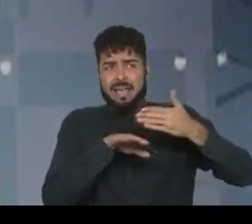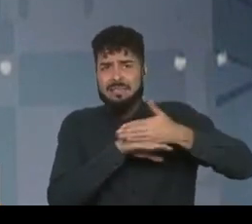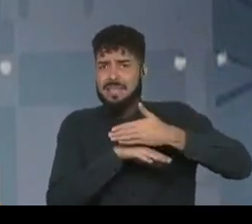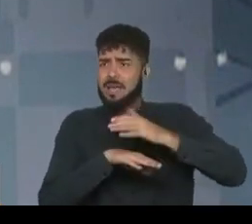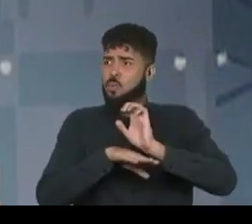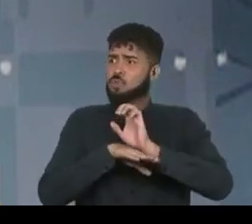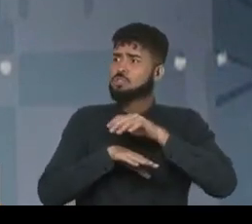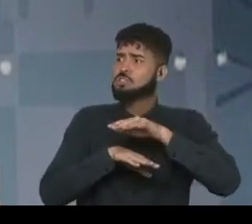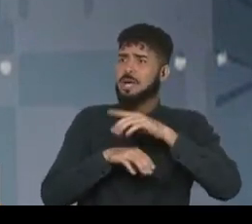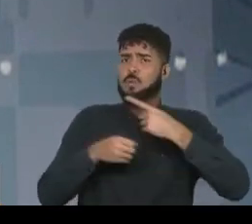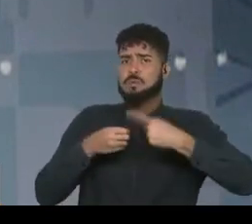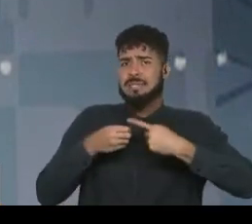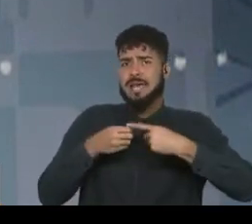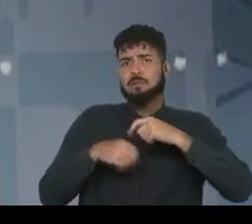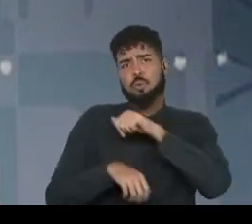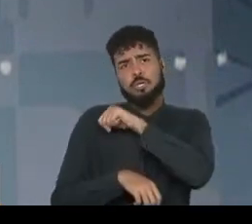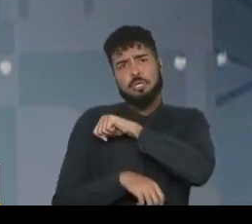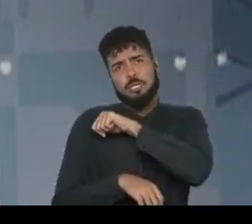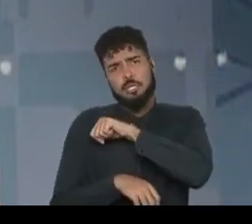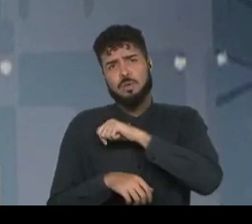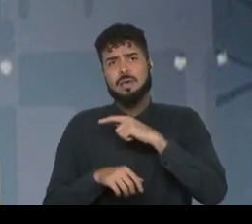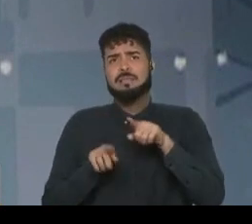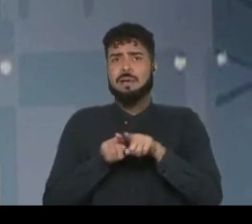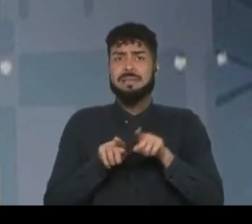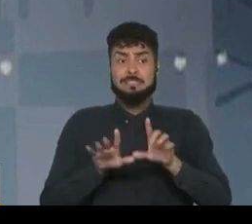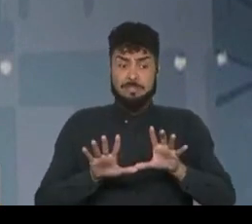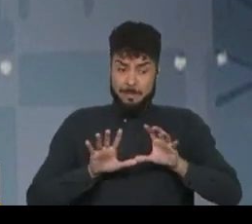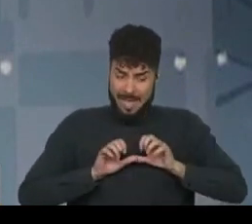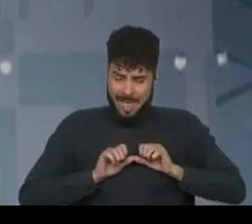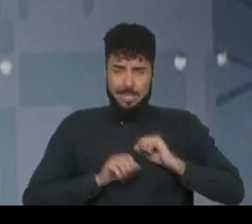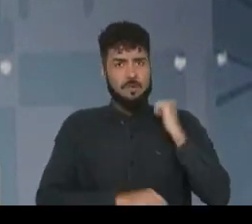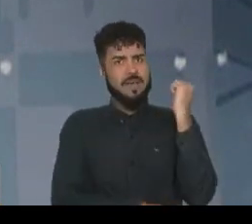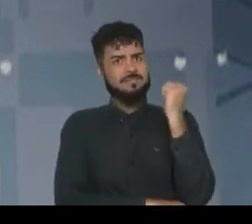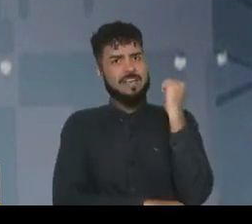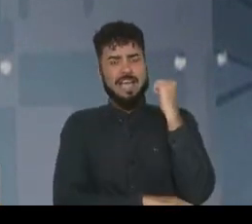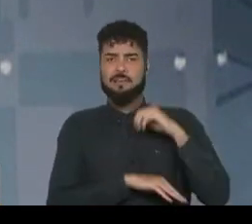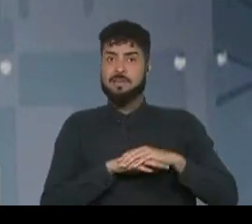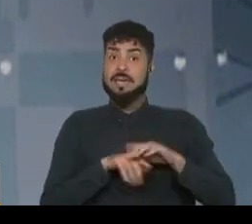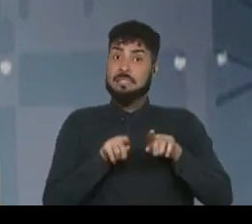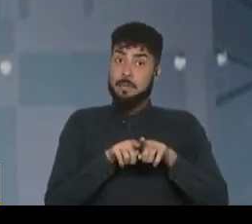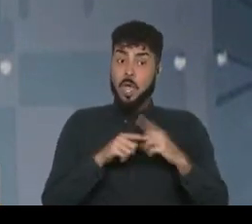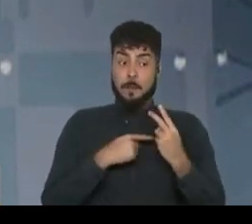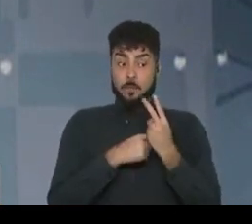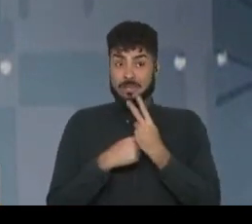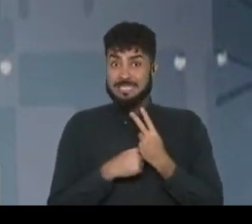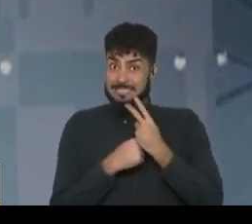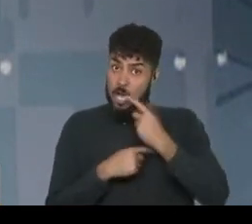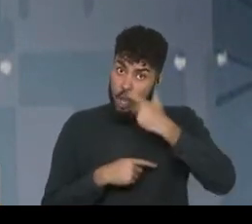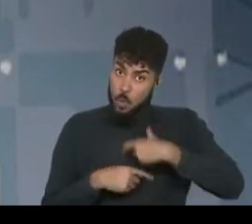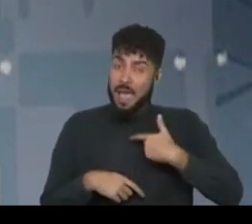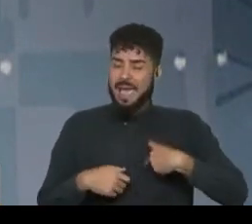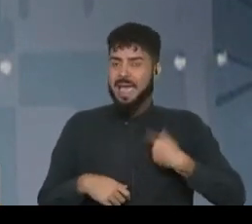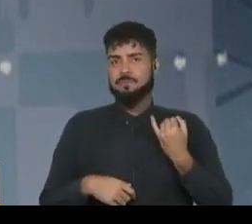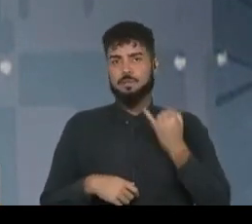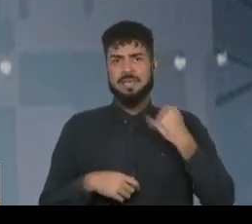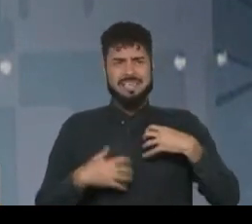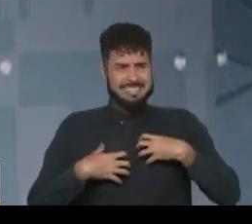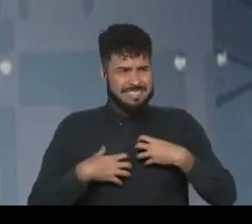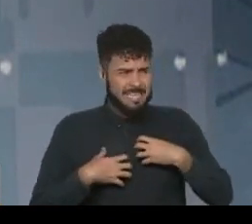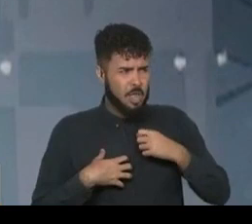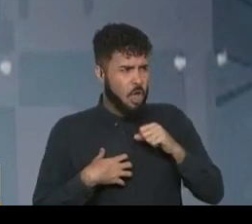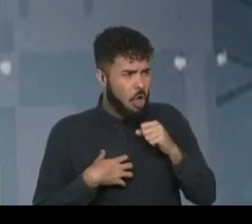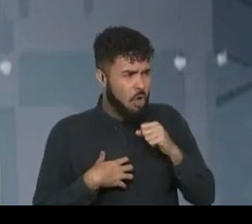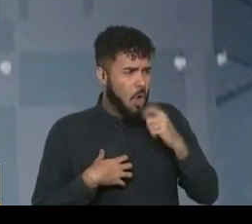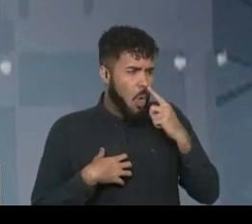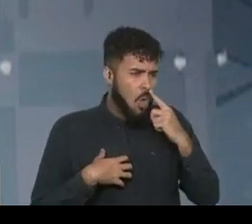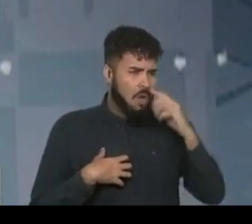graves da doença. Além disso, as medidas de proteção individual são fundamentais, principalmente aquelas pessoas que têm sinais e sintomas